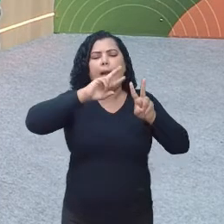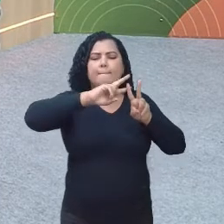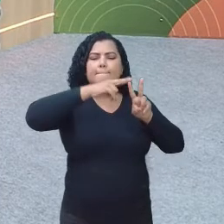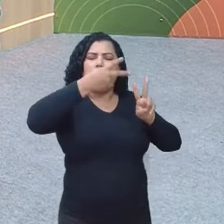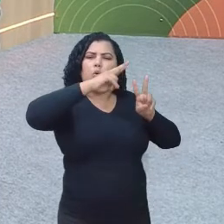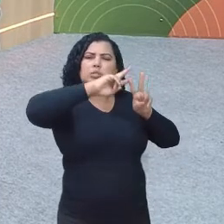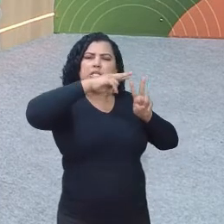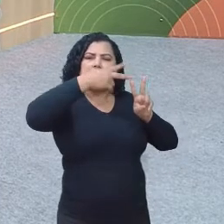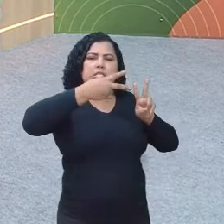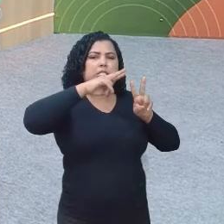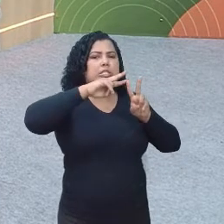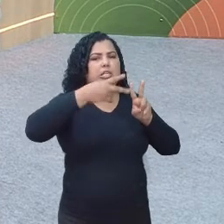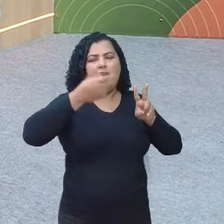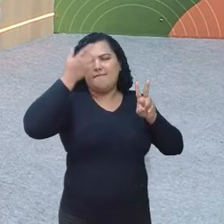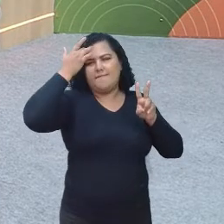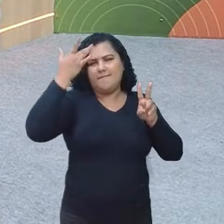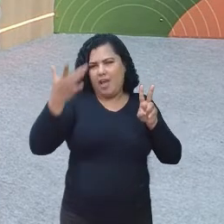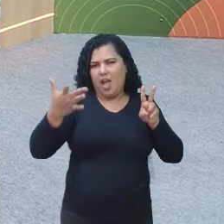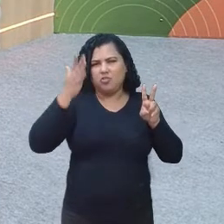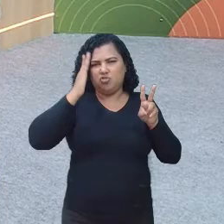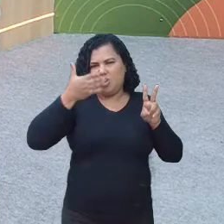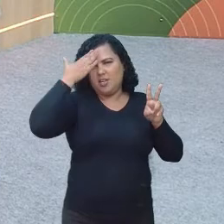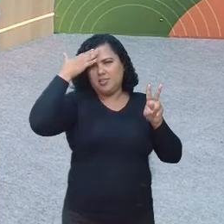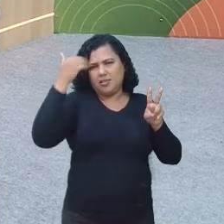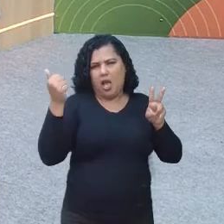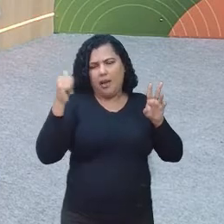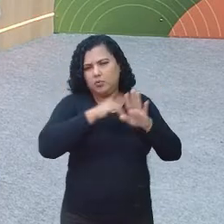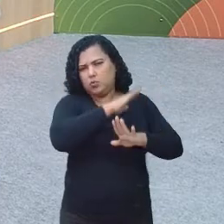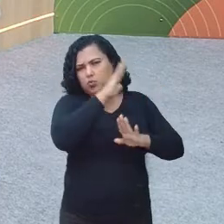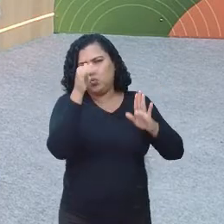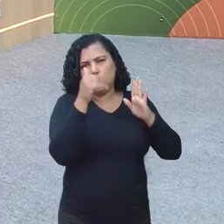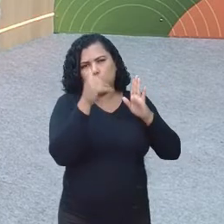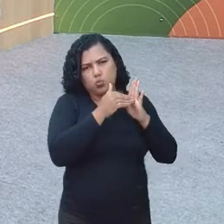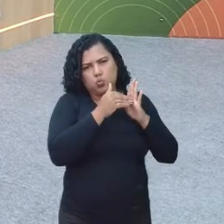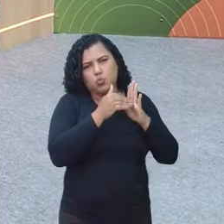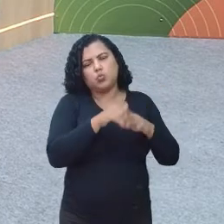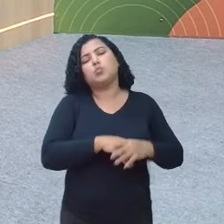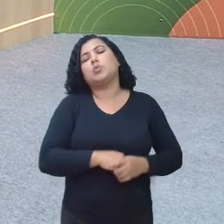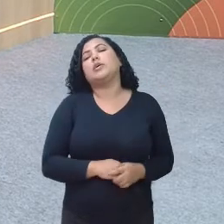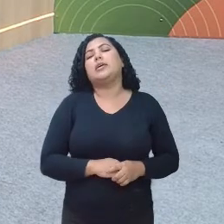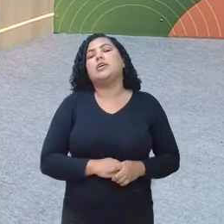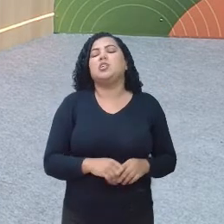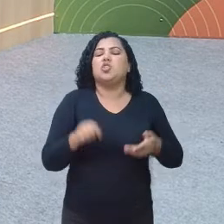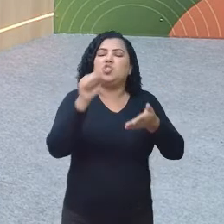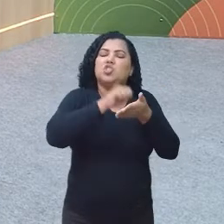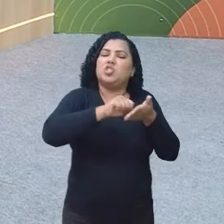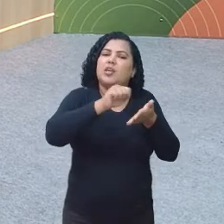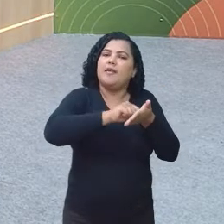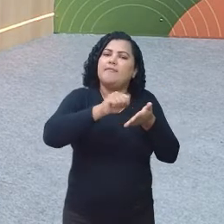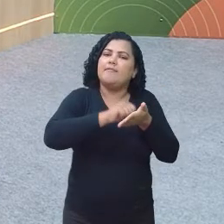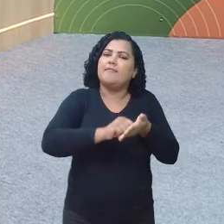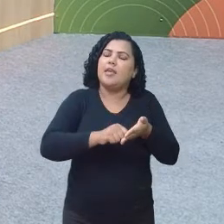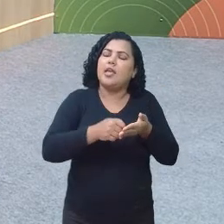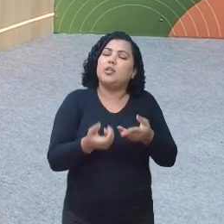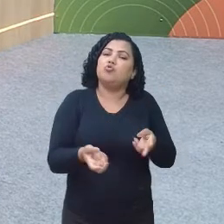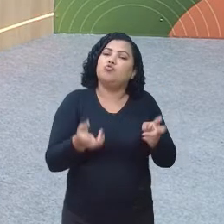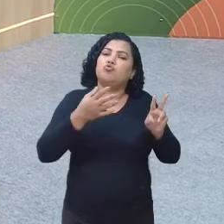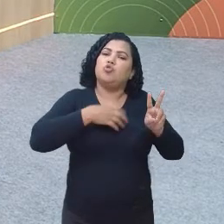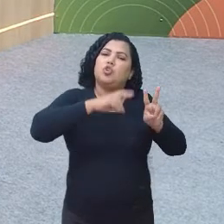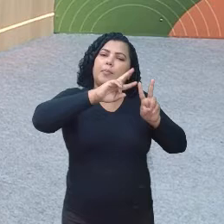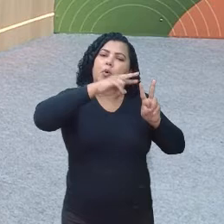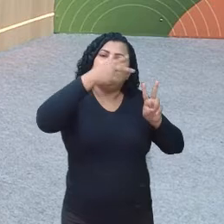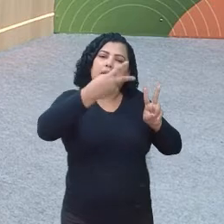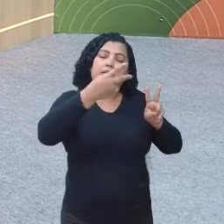potenciações, não ter mais dificuldade de observar uma multiplicação de fatores iguais e escrevê-la como uma potenciação,